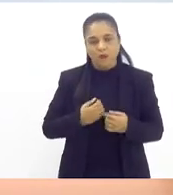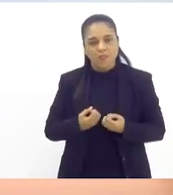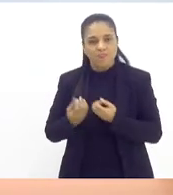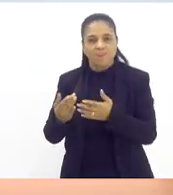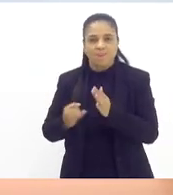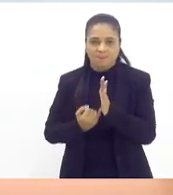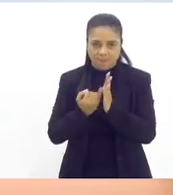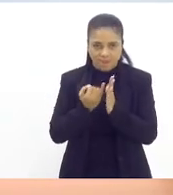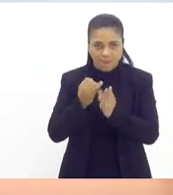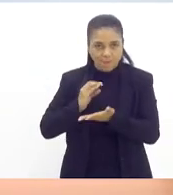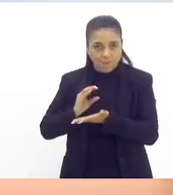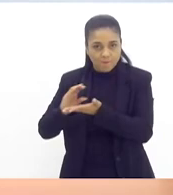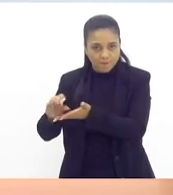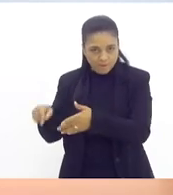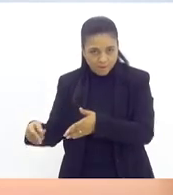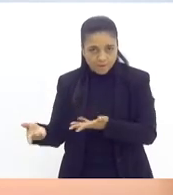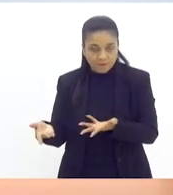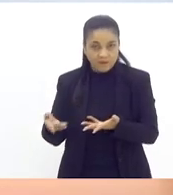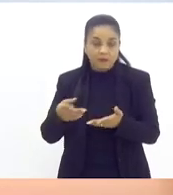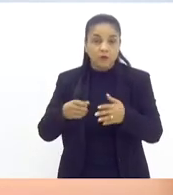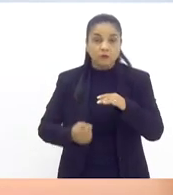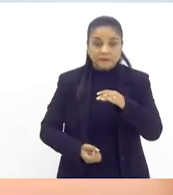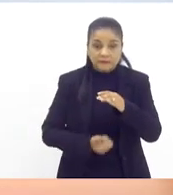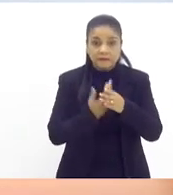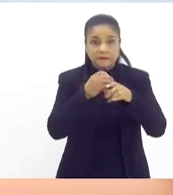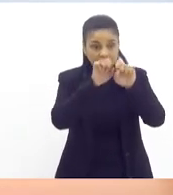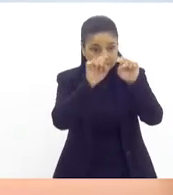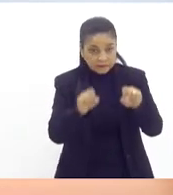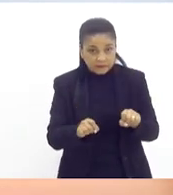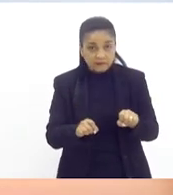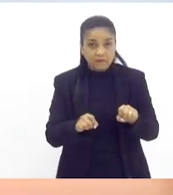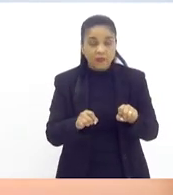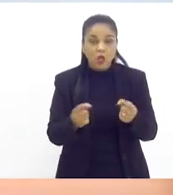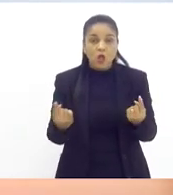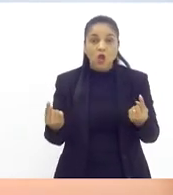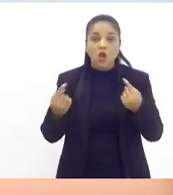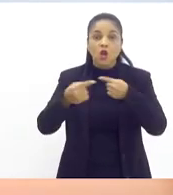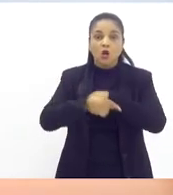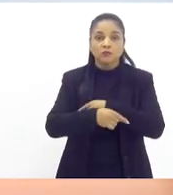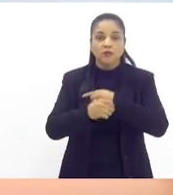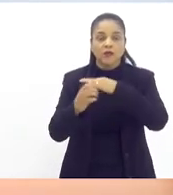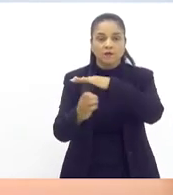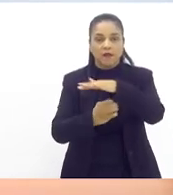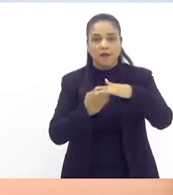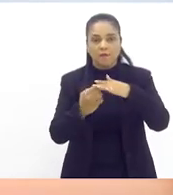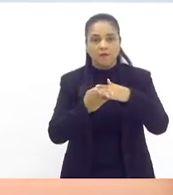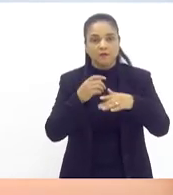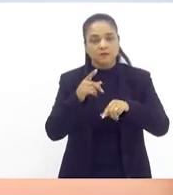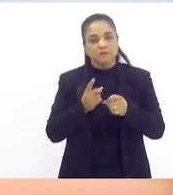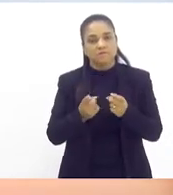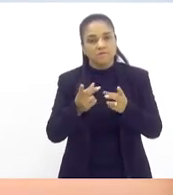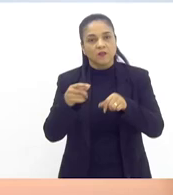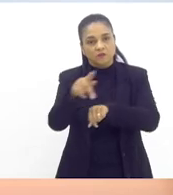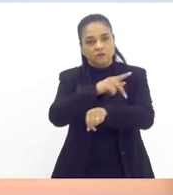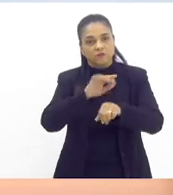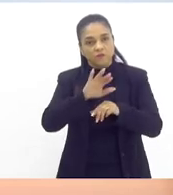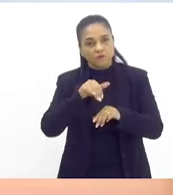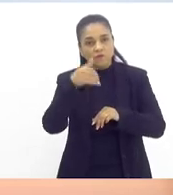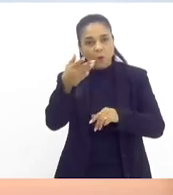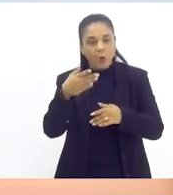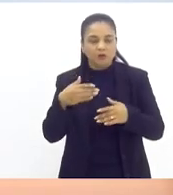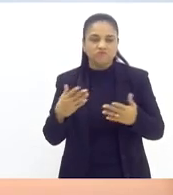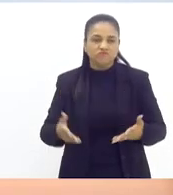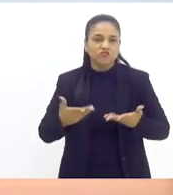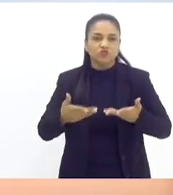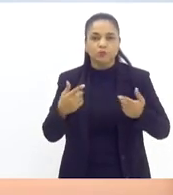cria um sistema, um ambiente que é contrário a ter empresa exportadora no país. Literalmente, a gente tem um sistema que desestimula a